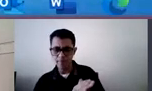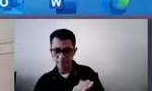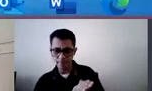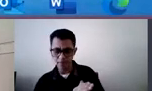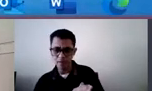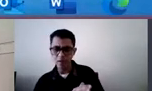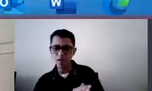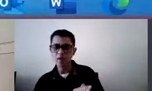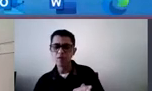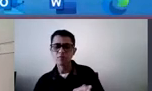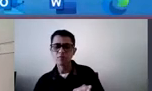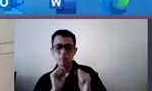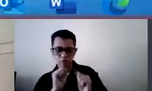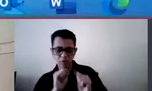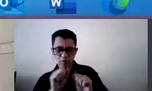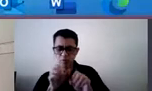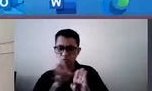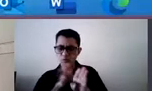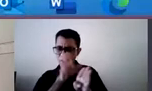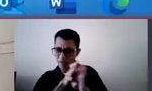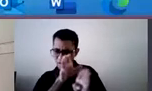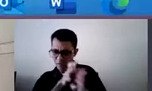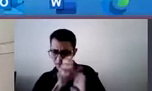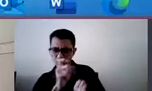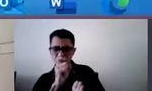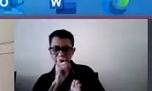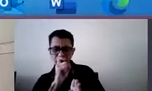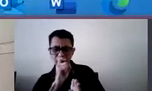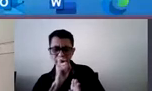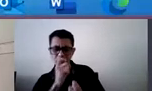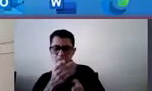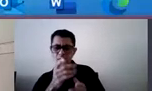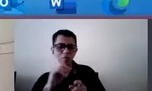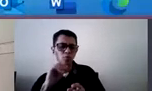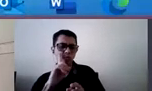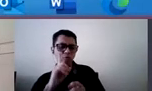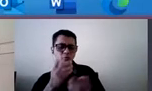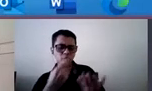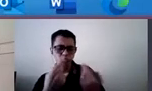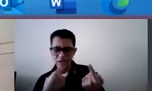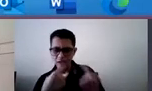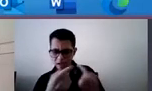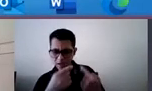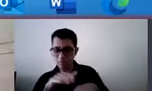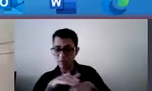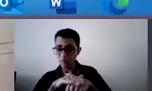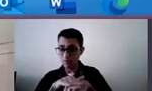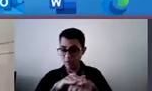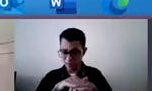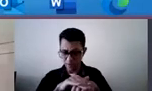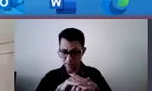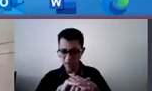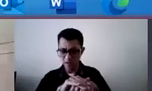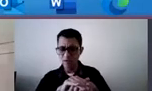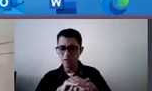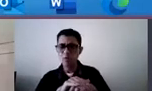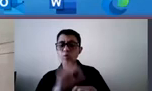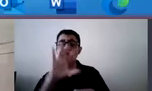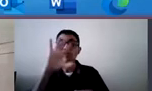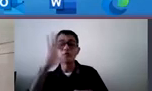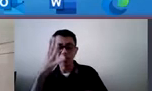gente pode propor para esses pais estabelecer uma rotina de diálogo para conversar sobre as percepções